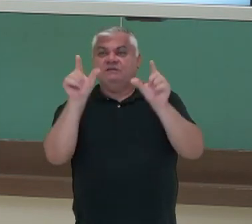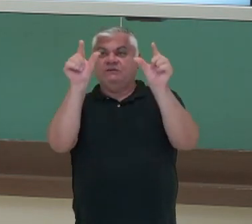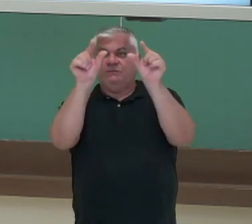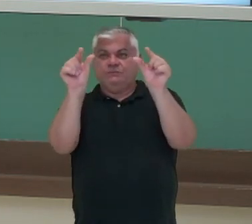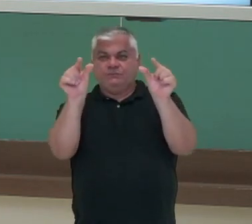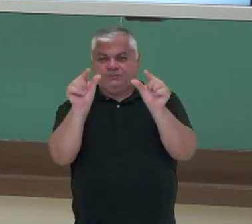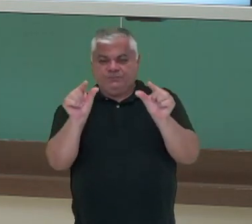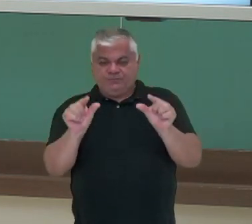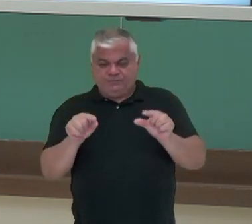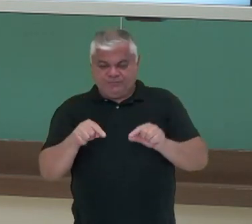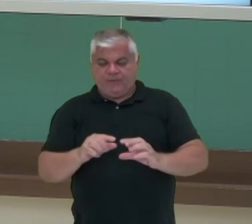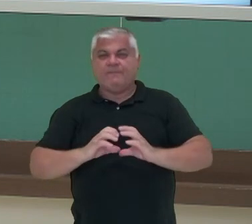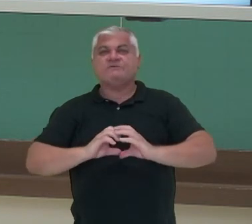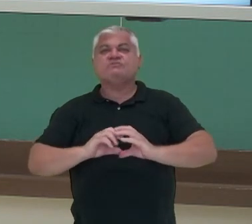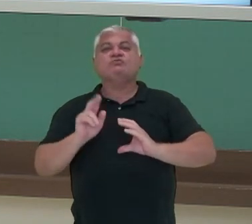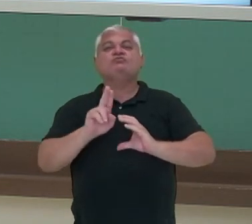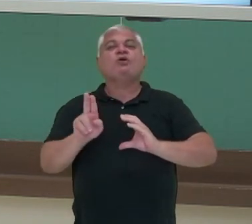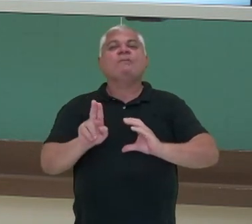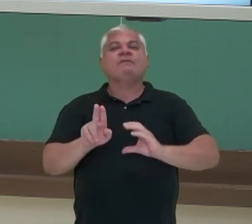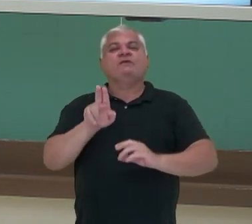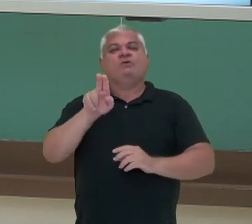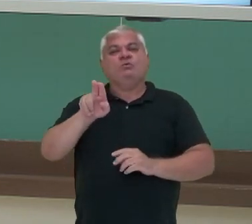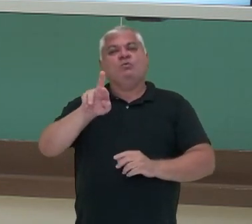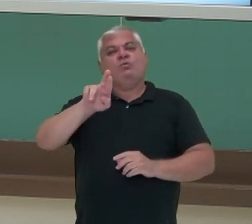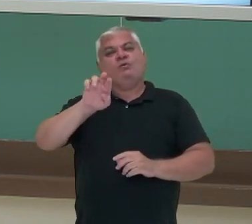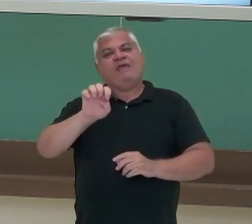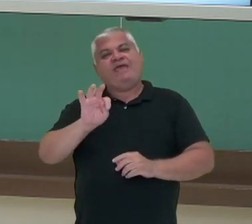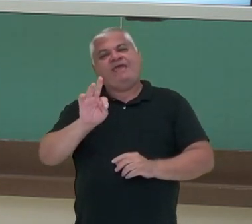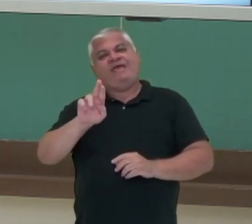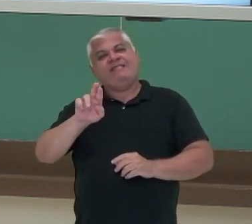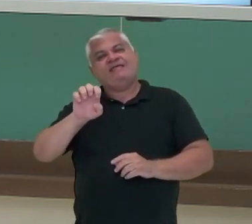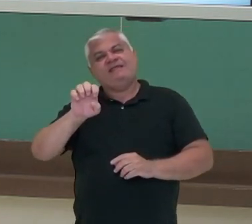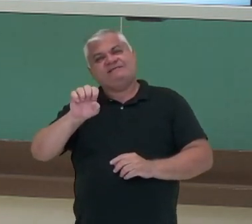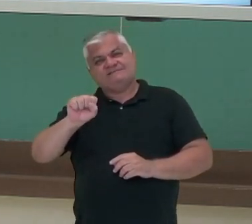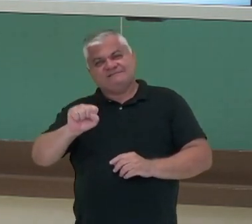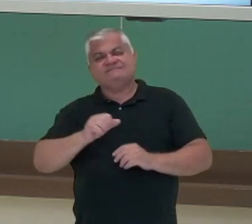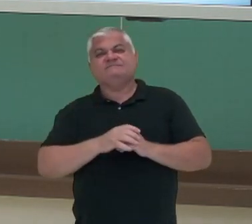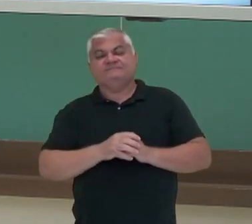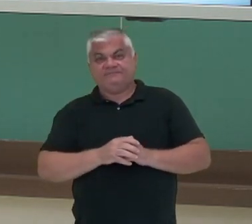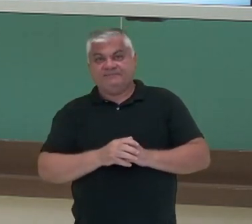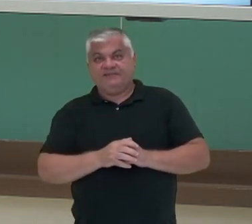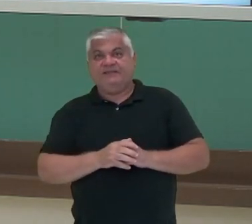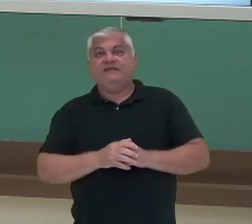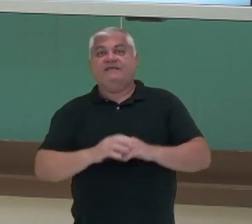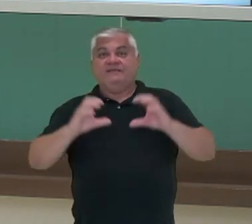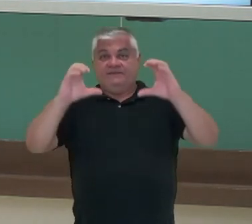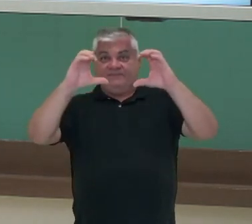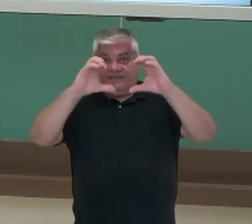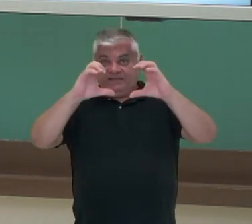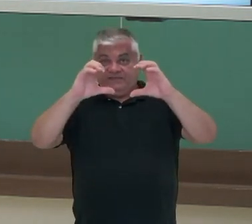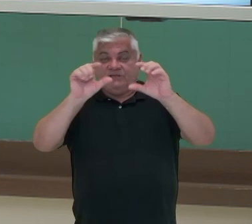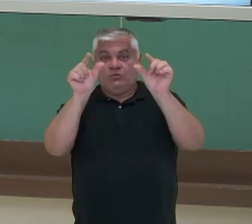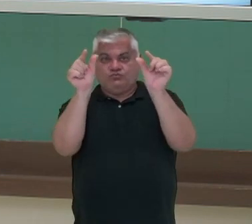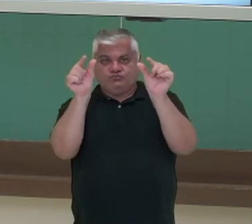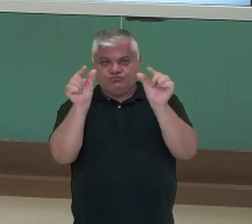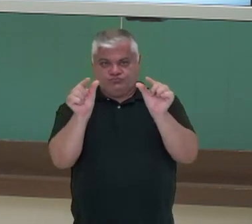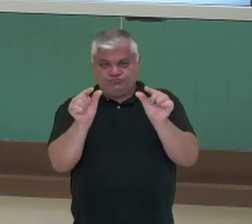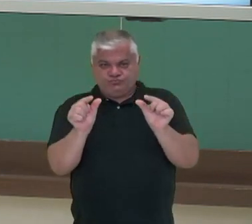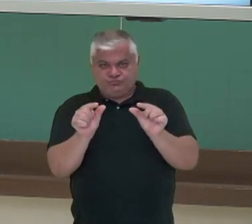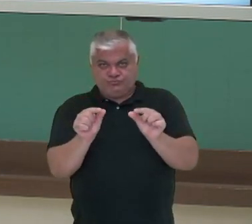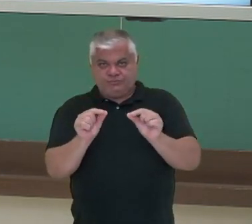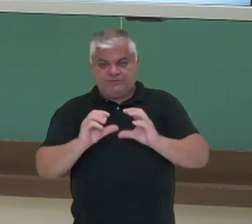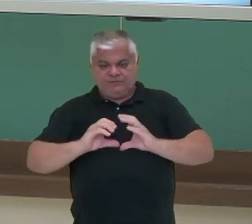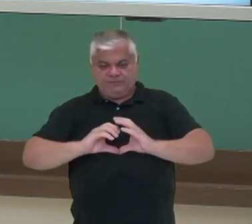a bexiga são os uréteres. Então, a gente não pode esquecer. Rins,